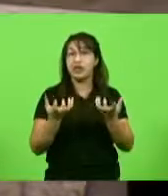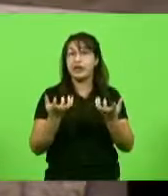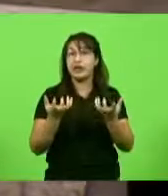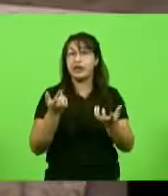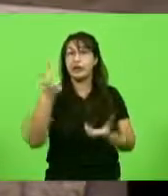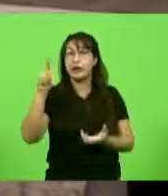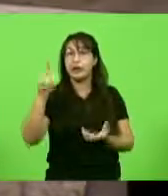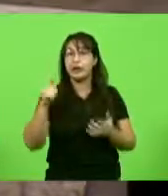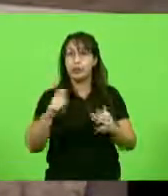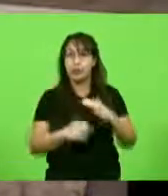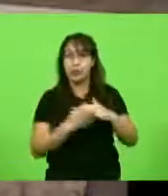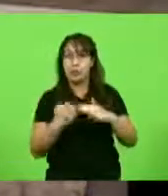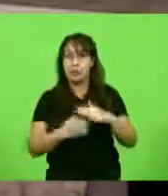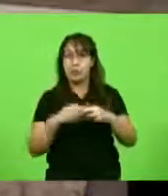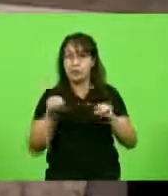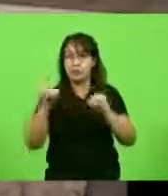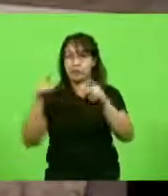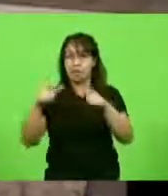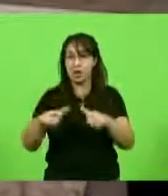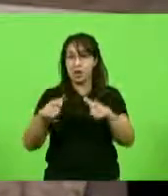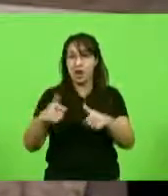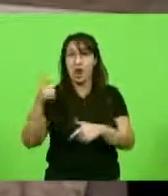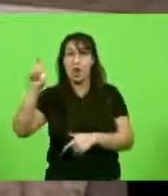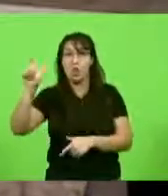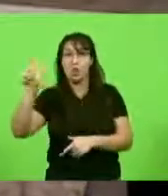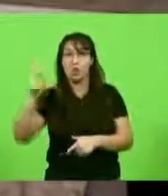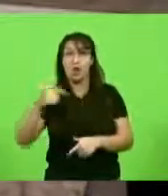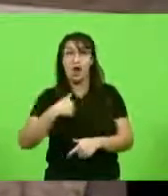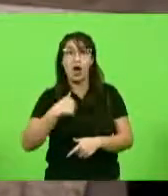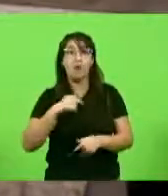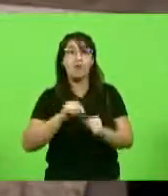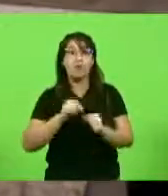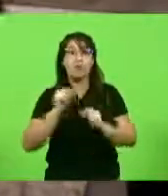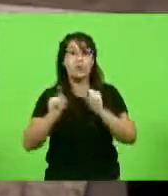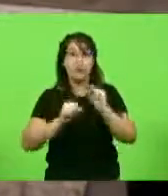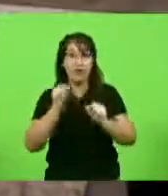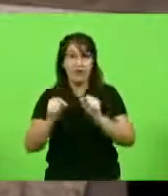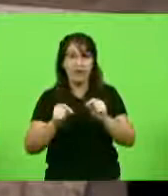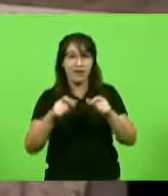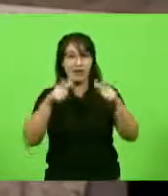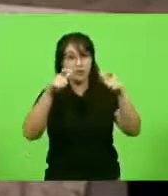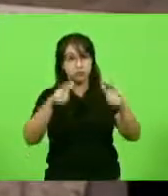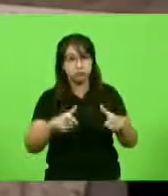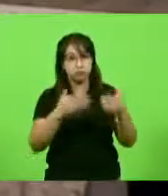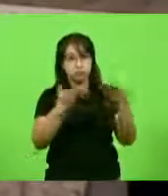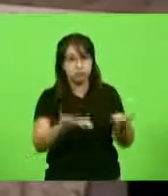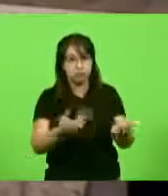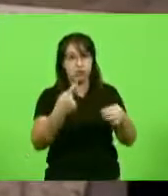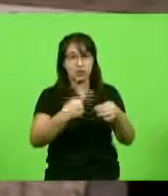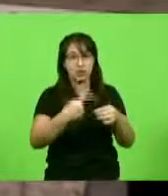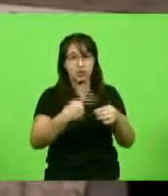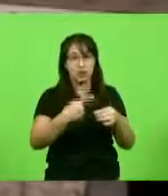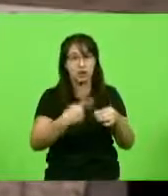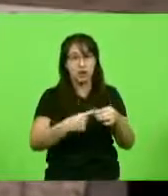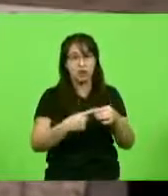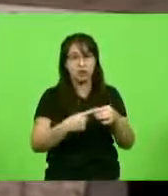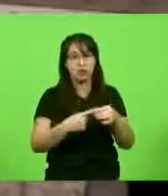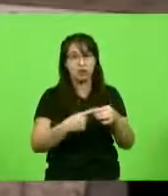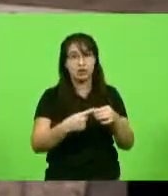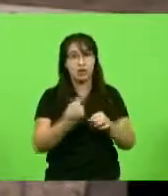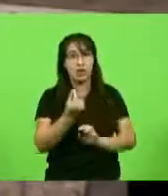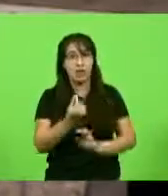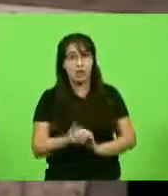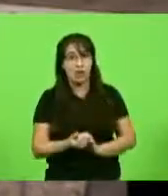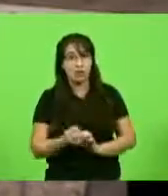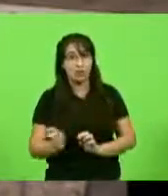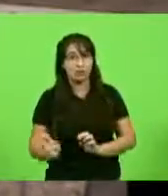Sul. Fiz lá por bairrismo, a um custo estratosférico. Então, nós não podemos, nesse momento